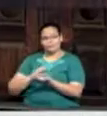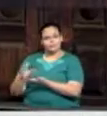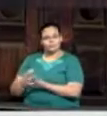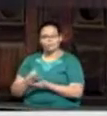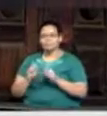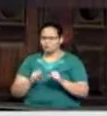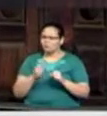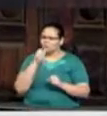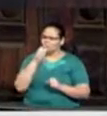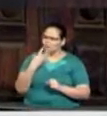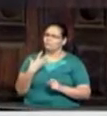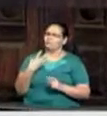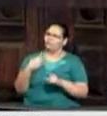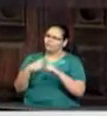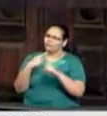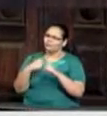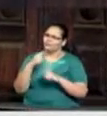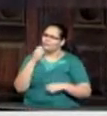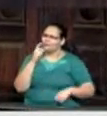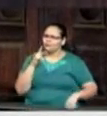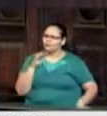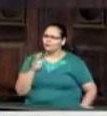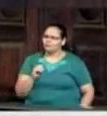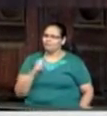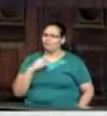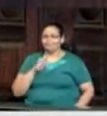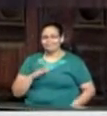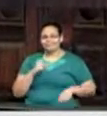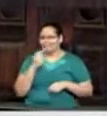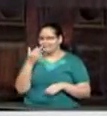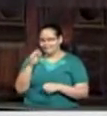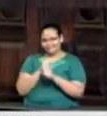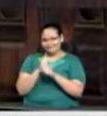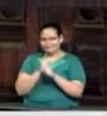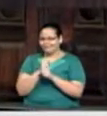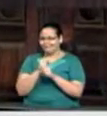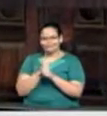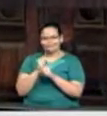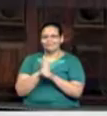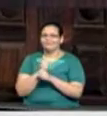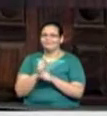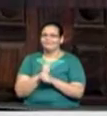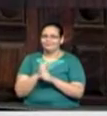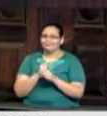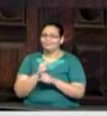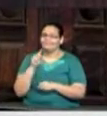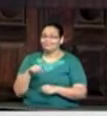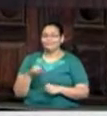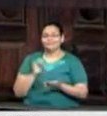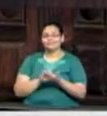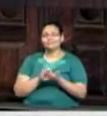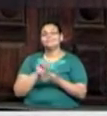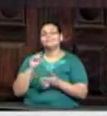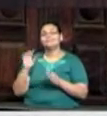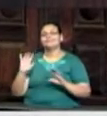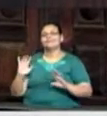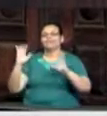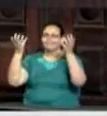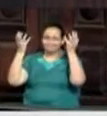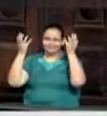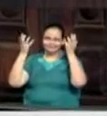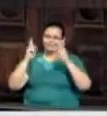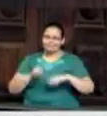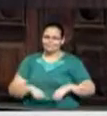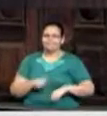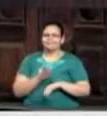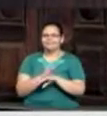ser positiva. Mas o que faz o Rio de Janeiro, nos últimos 10 anos aproximadamente, de modo geral, é uma verdadeira festa, uma verdadeira